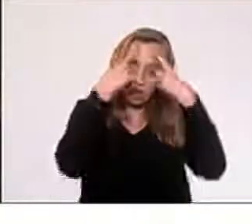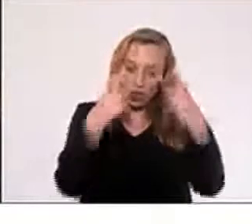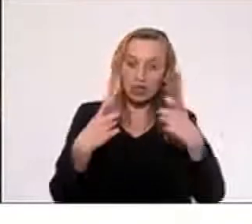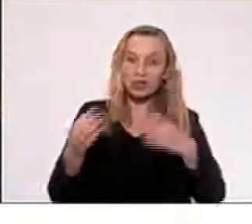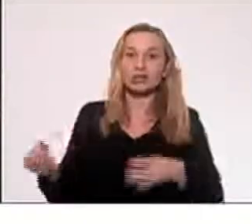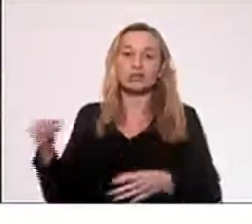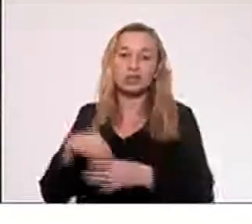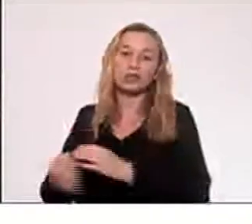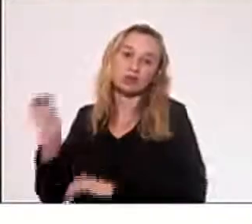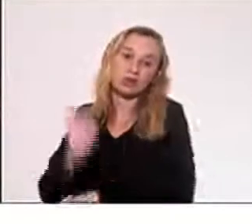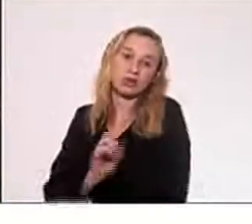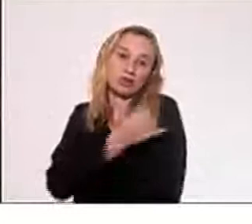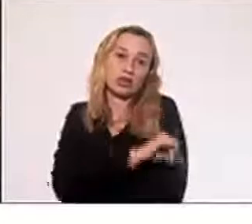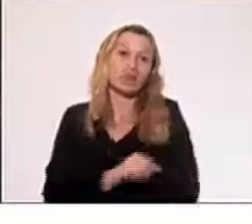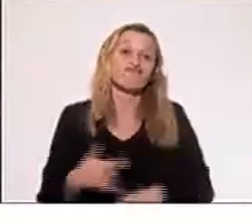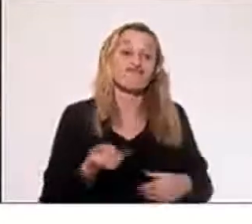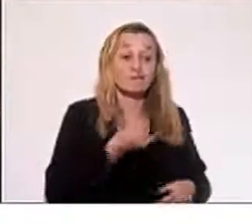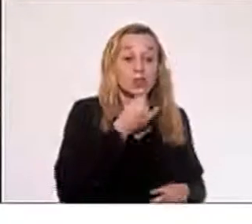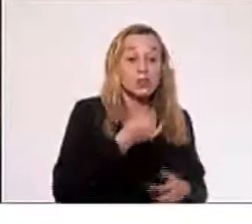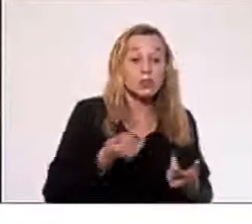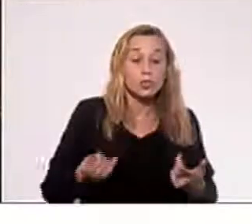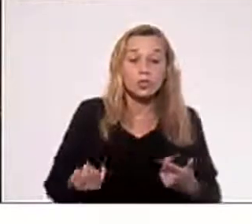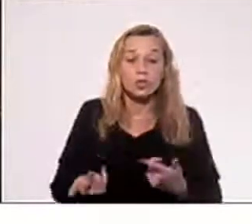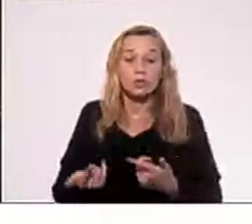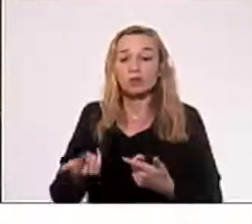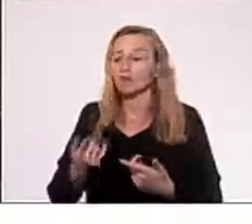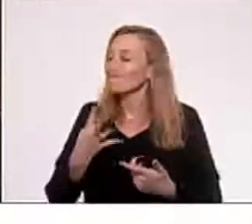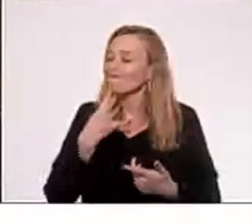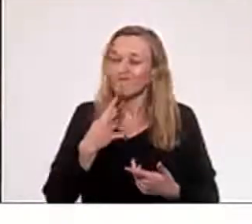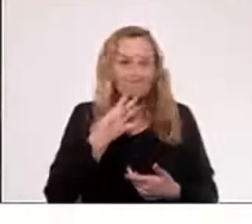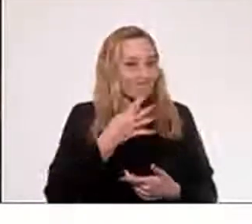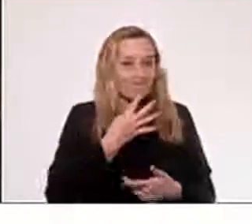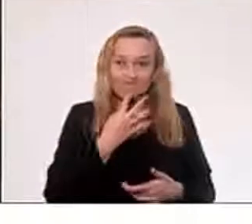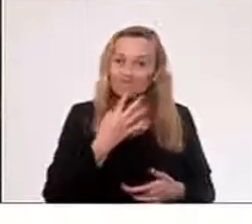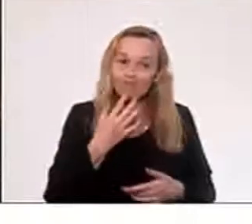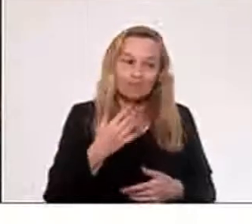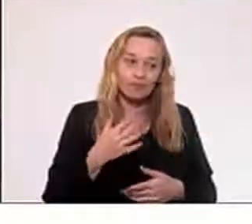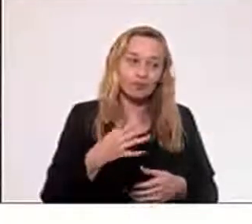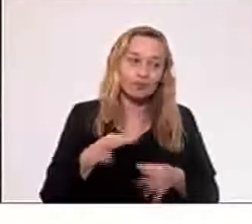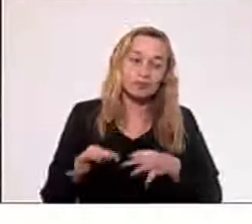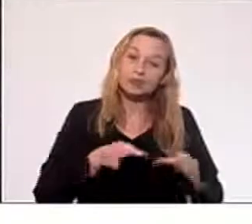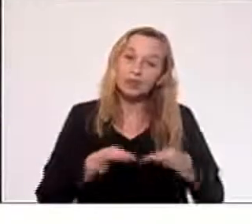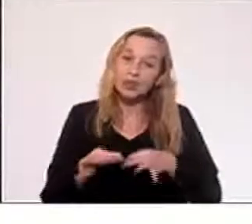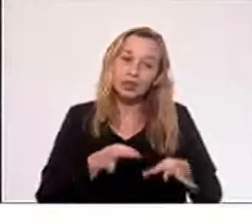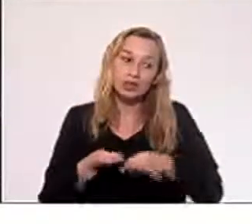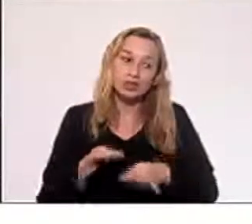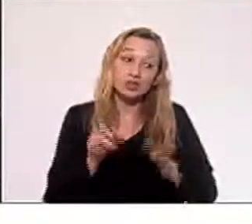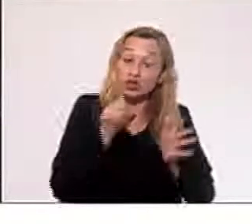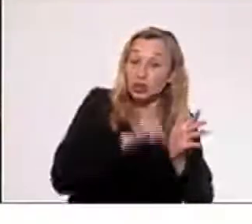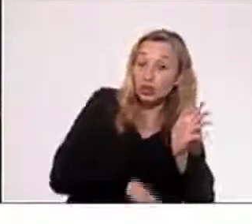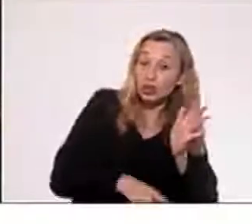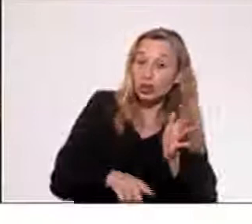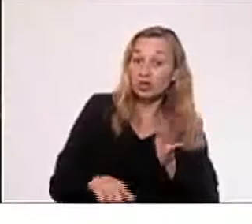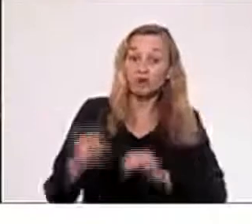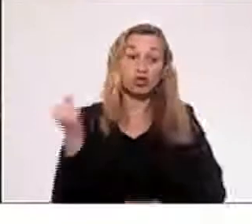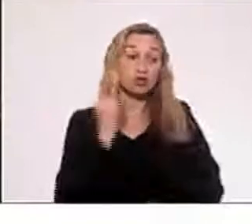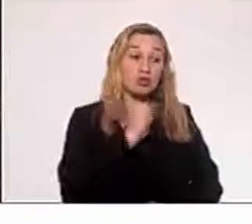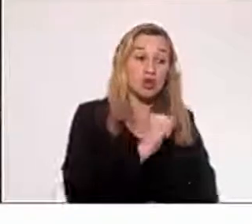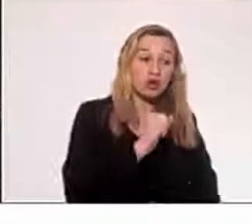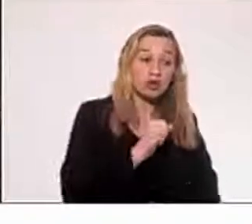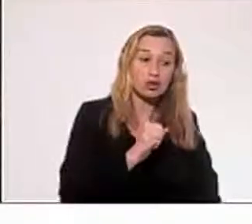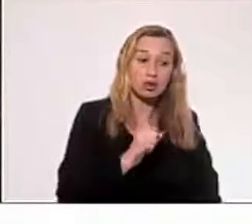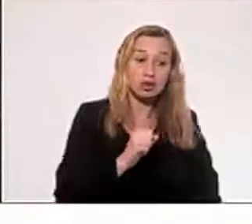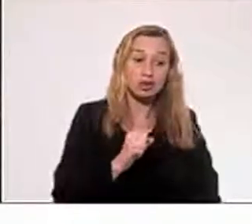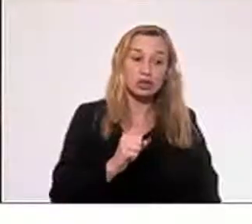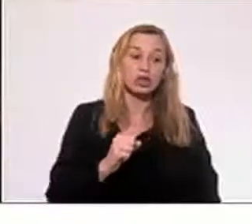Estado. Lamentavelmente ainda, não reconhecermos o plano de redução de homicídio do atual governo e